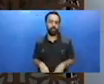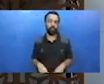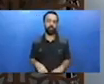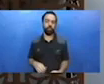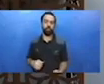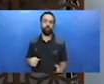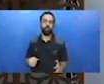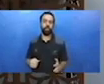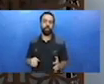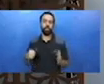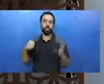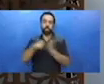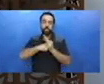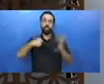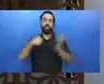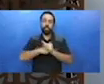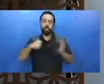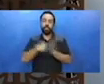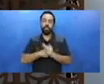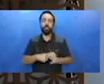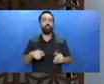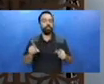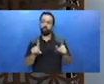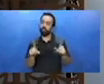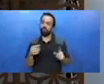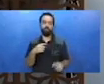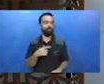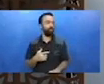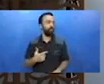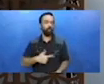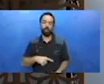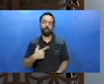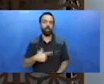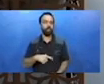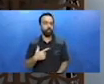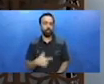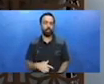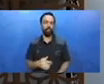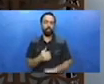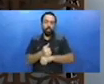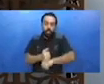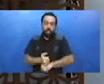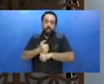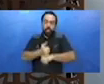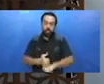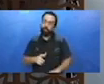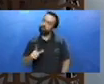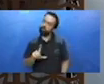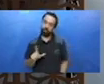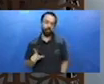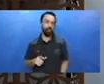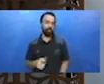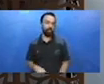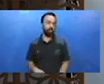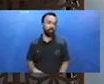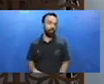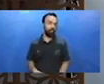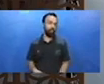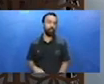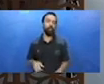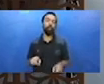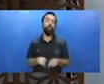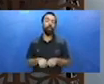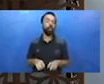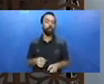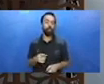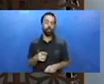impacto. Por quê? A gente não pisa no solo, né? Então, esse impacto ele é diminuído na prática porque ele está sendo feito dentro da água.